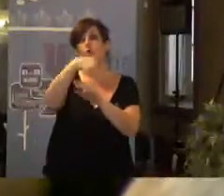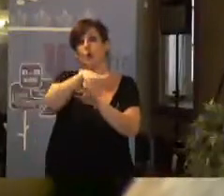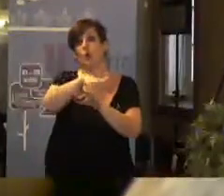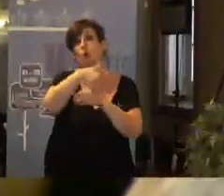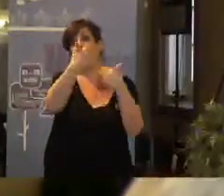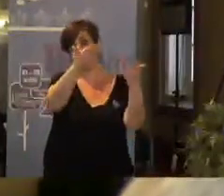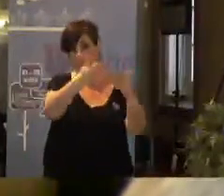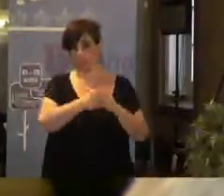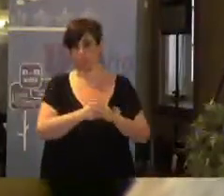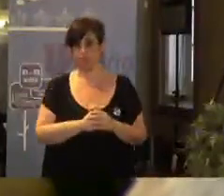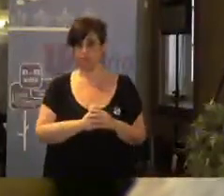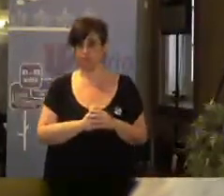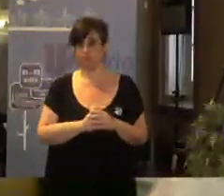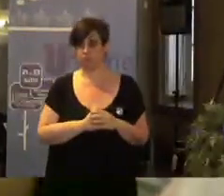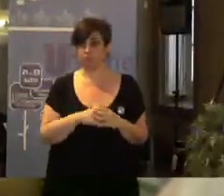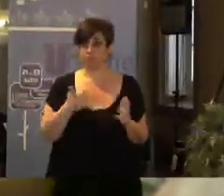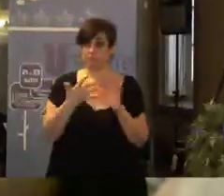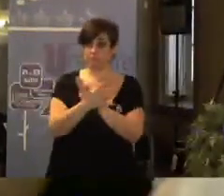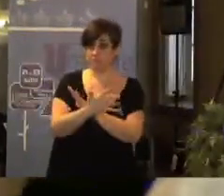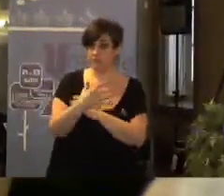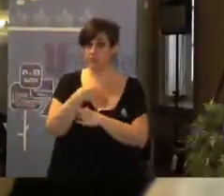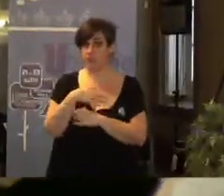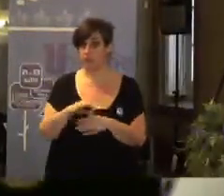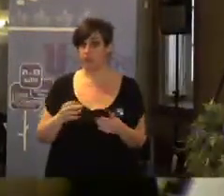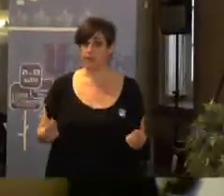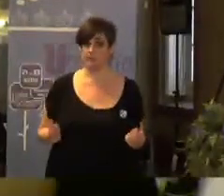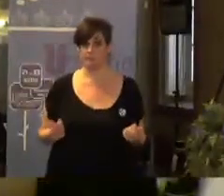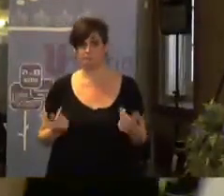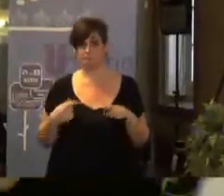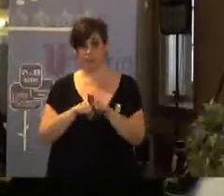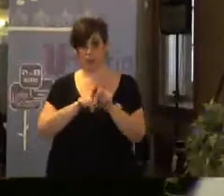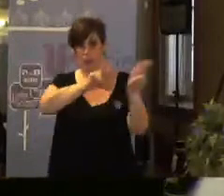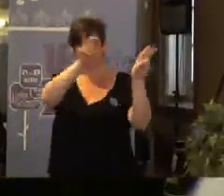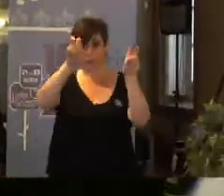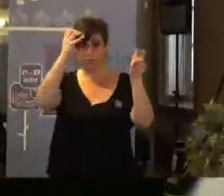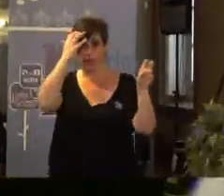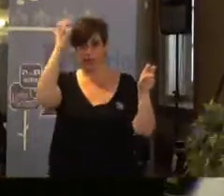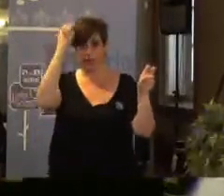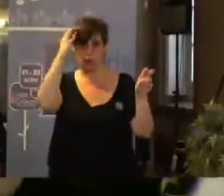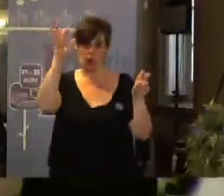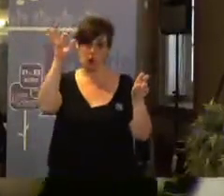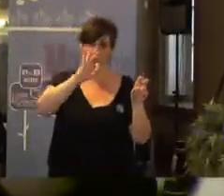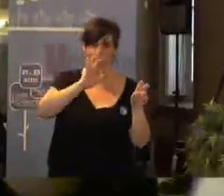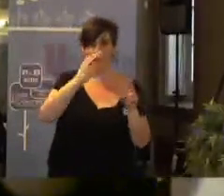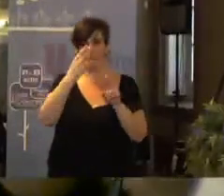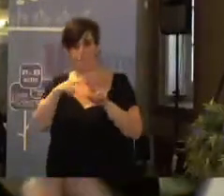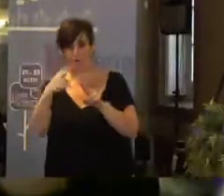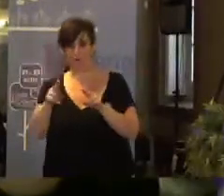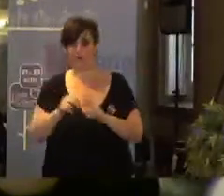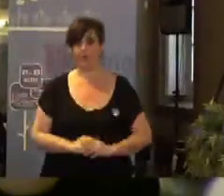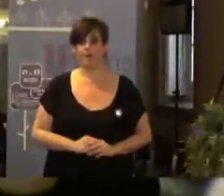E isso pode ou não corresponder a uma questão ideológica ou política. No Bloco de